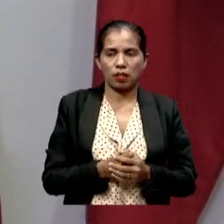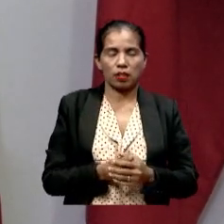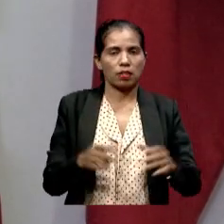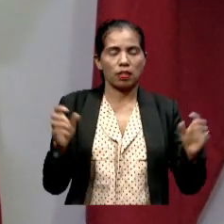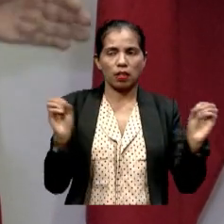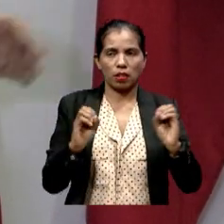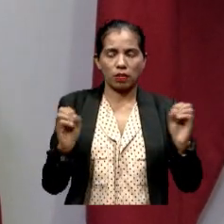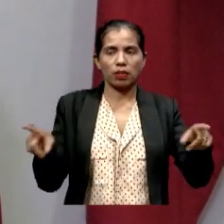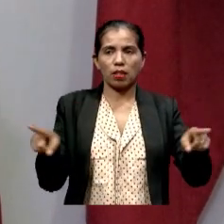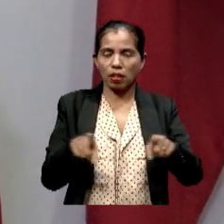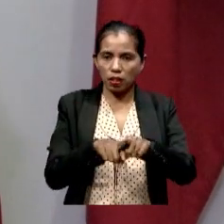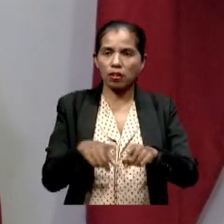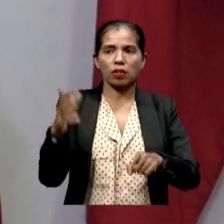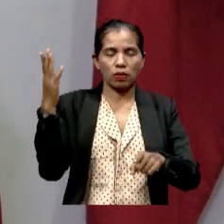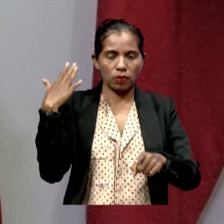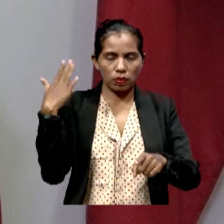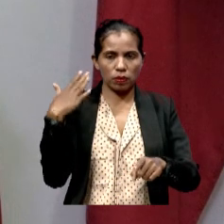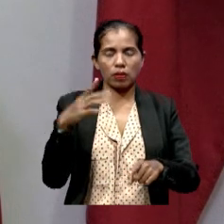os, nessa